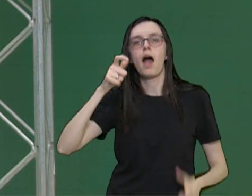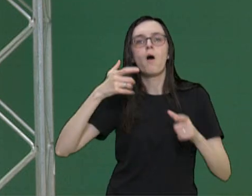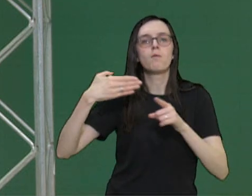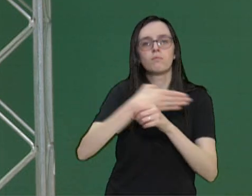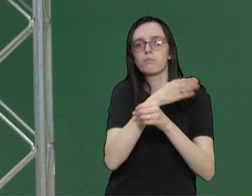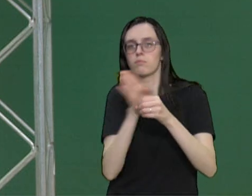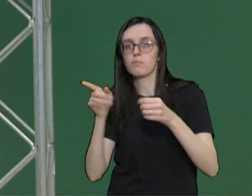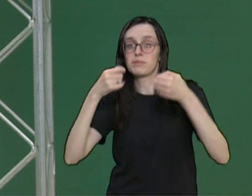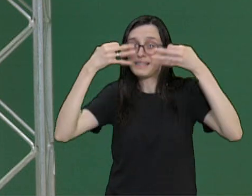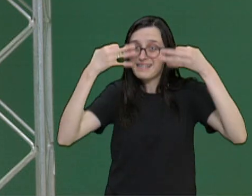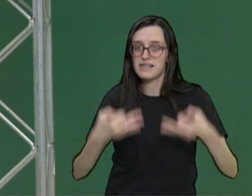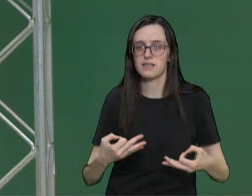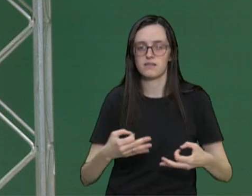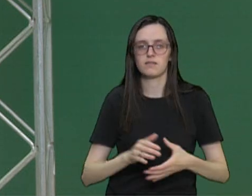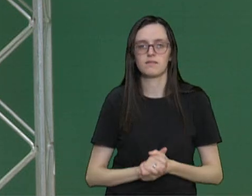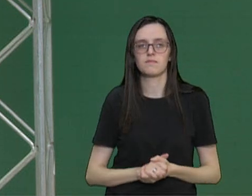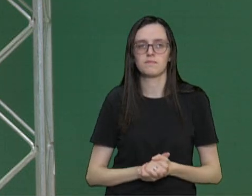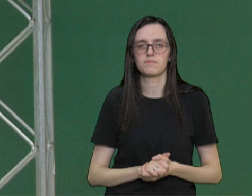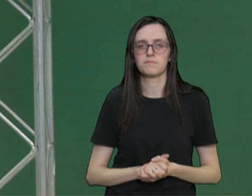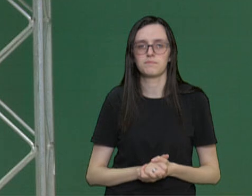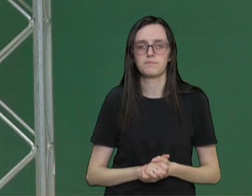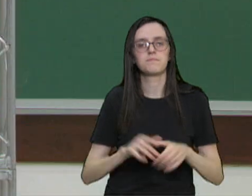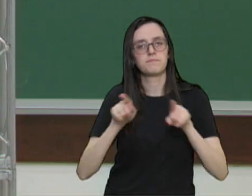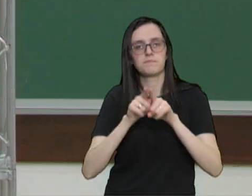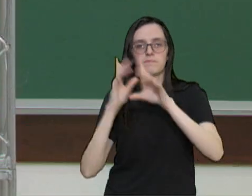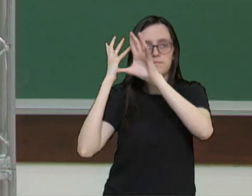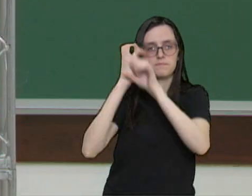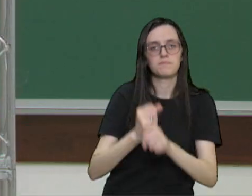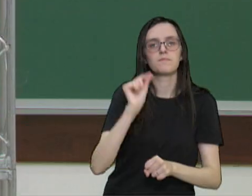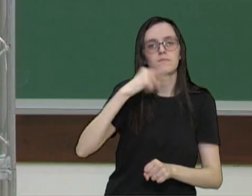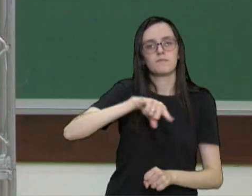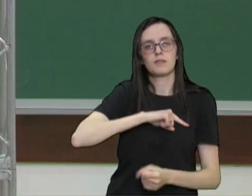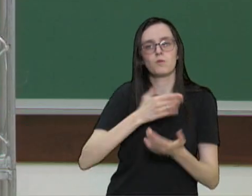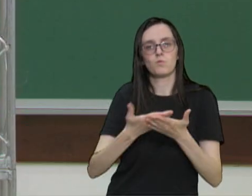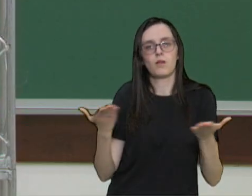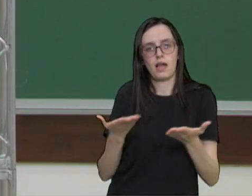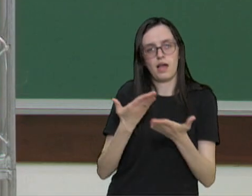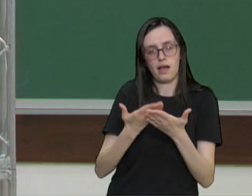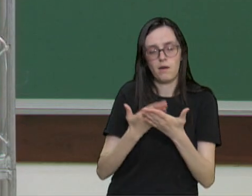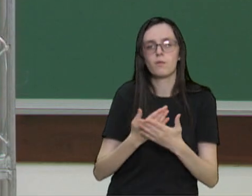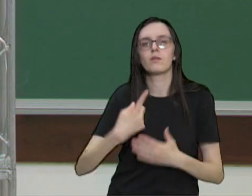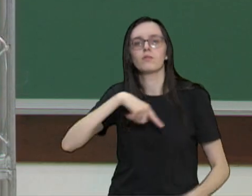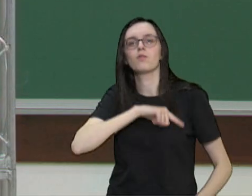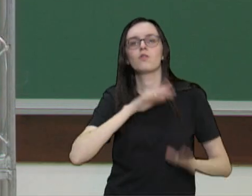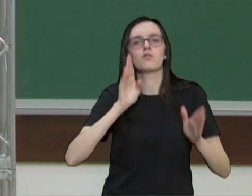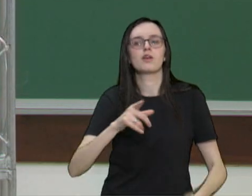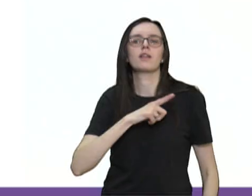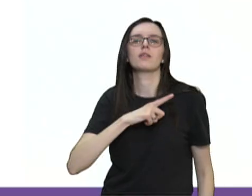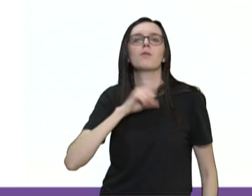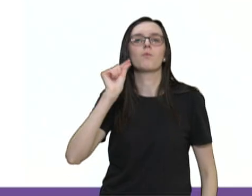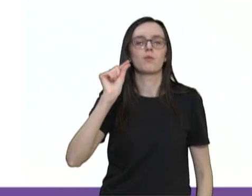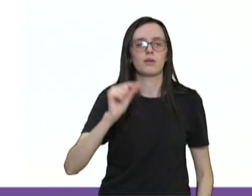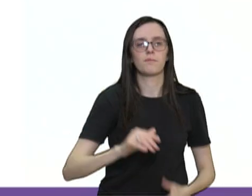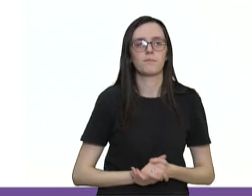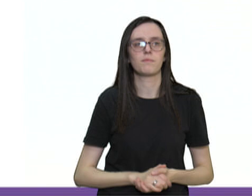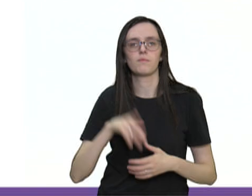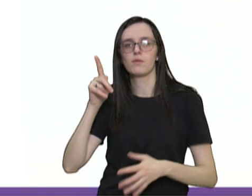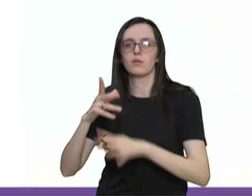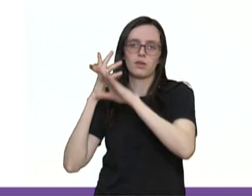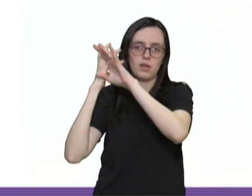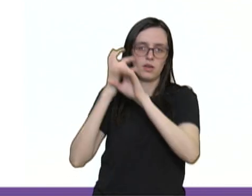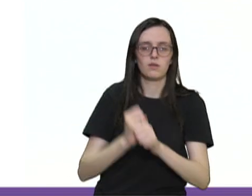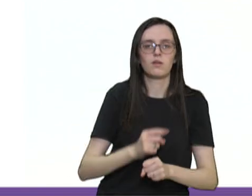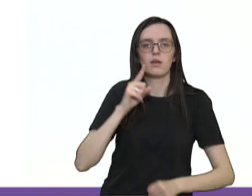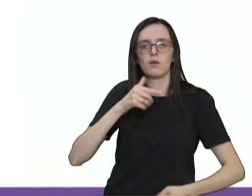ela completamente. E retomando o que a gente estudou nessa aula, nós tivemos então uma retomada sobre